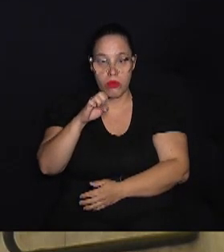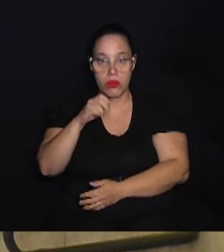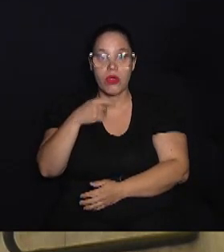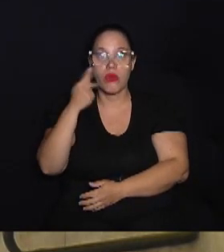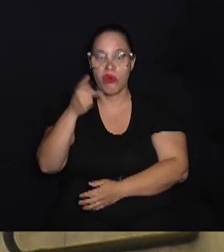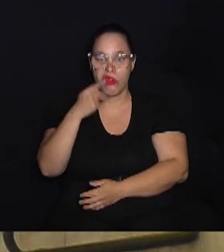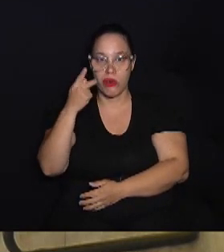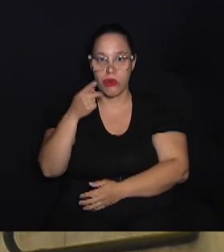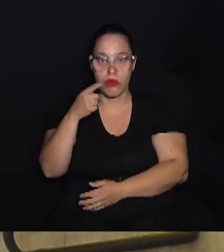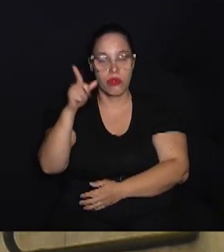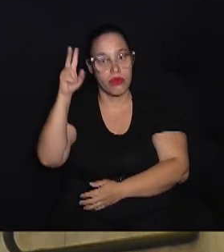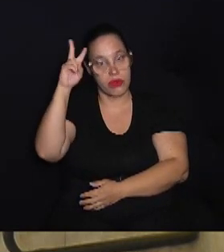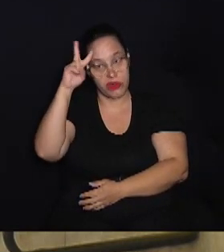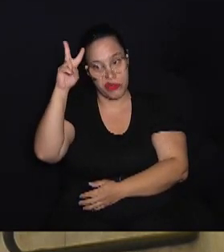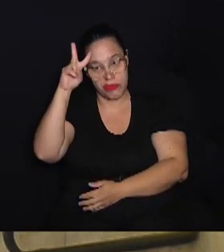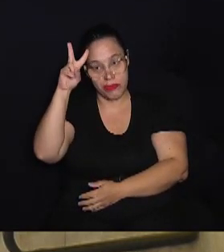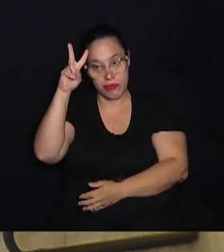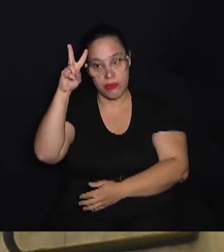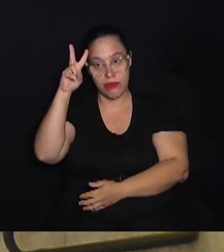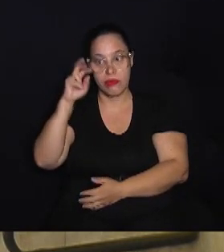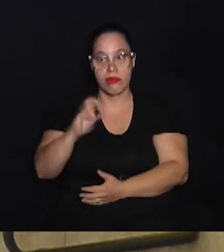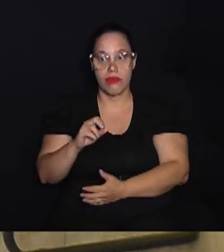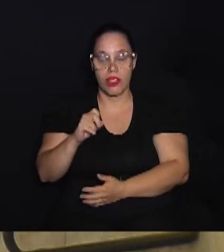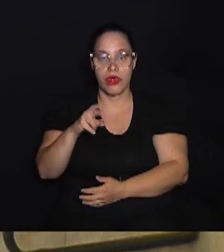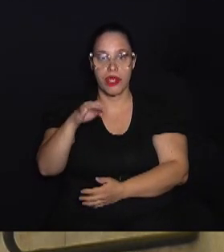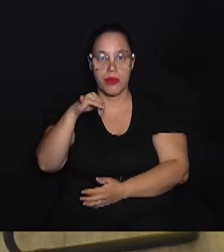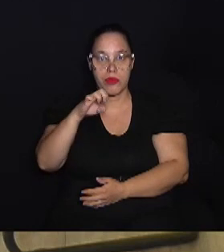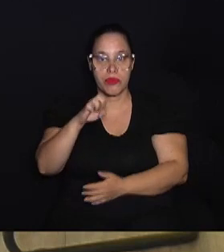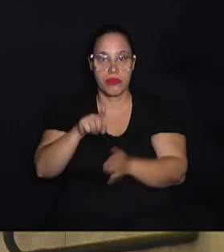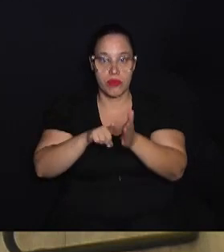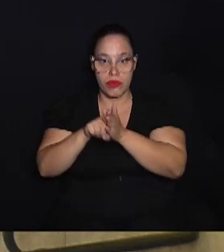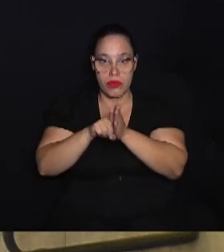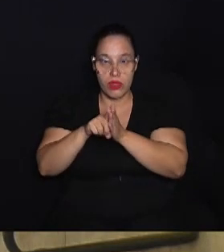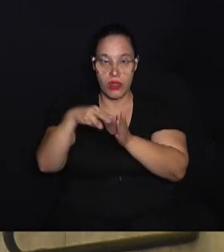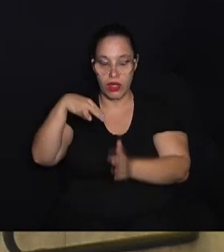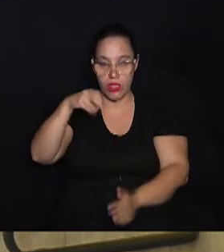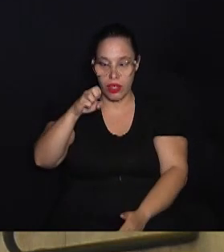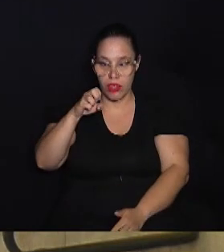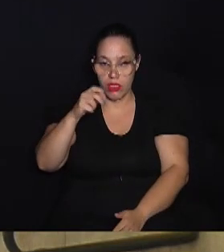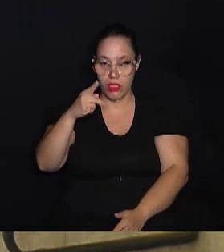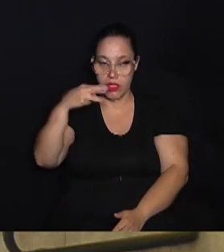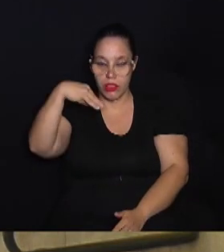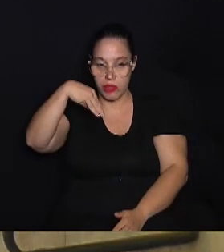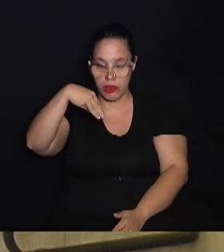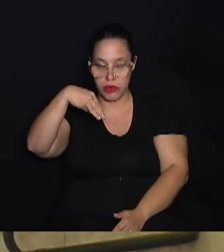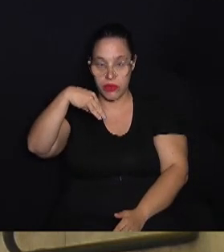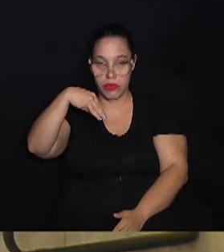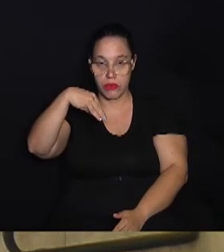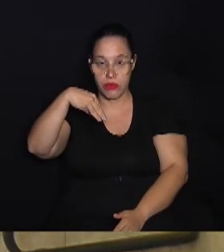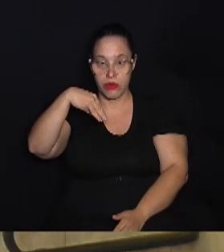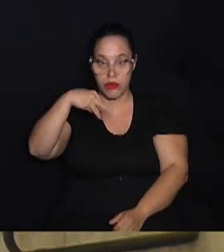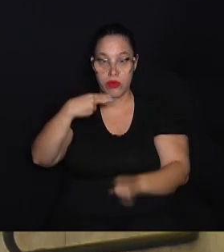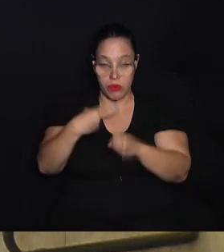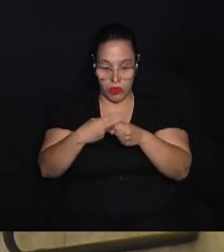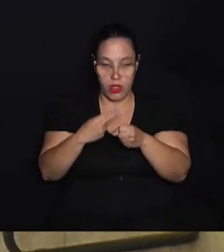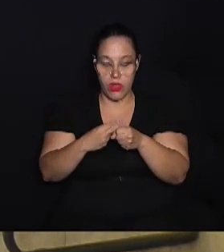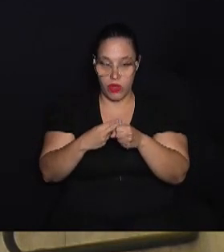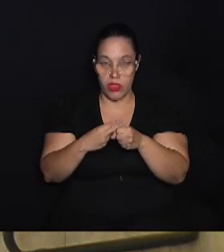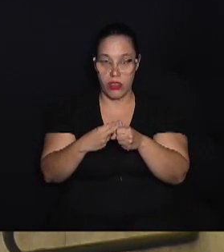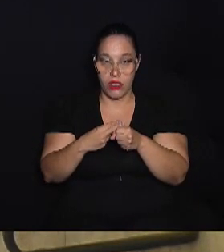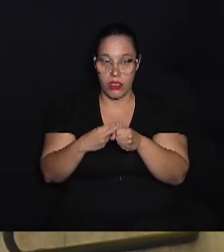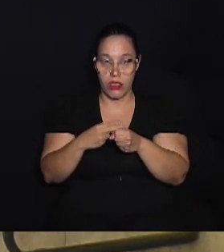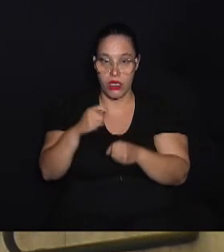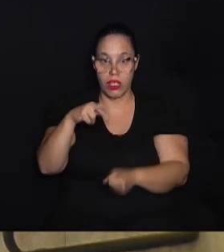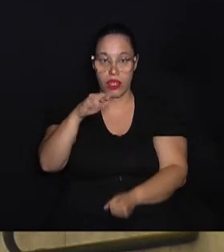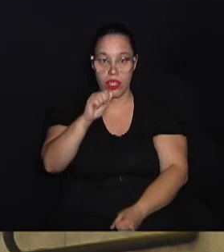a gente lembra que inclusive a Simone ela é pesquisadora do NEPAM, Núcleo de Estudos e Pesquisas Ambientais da Unicamp,